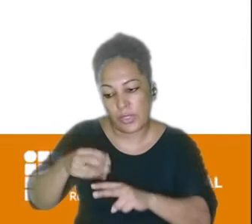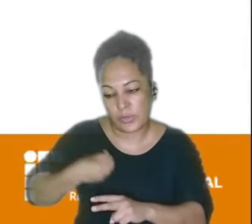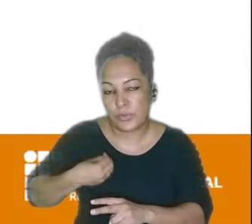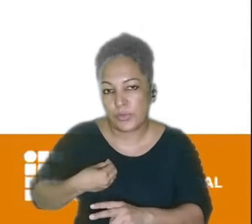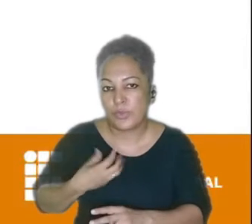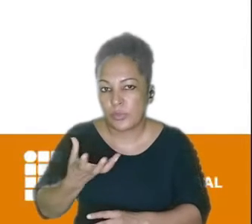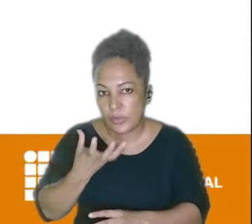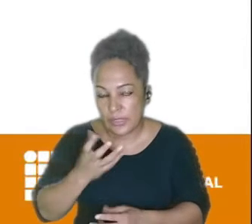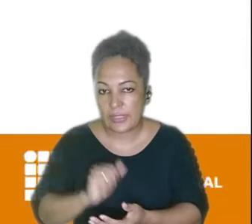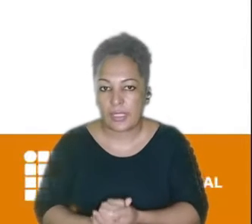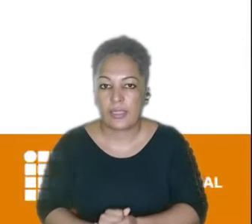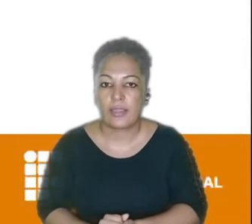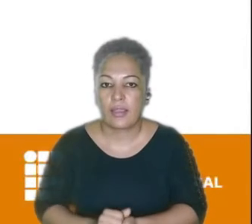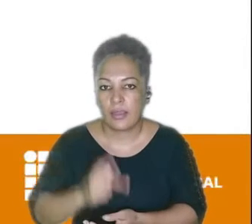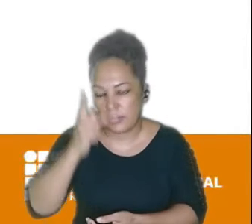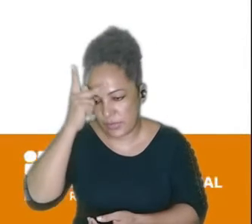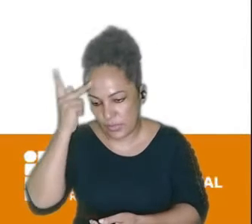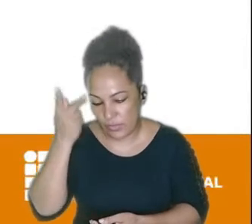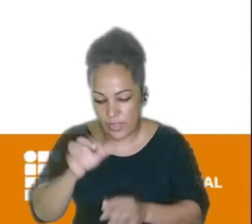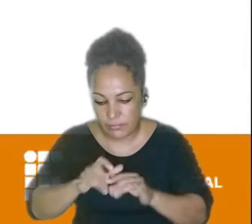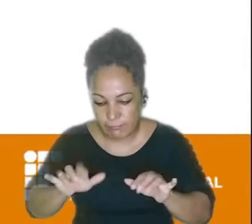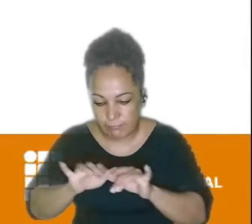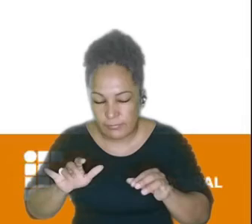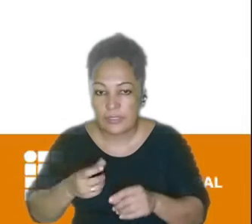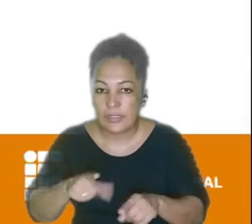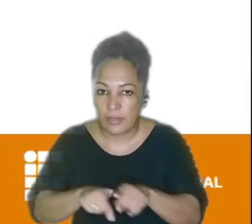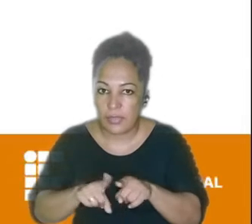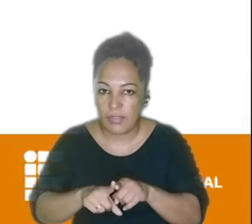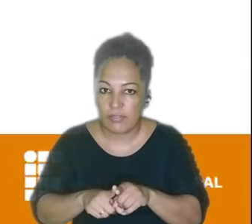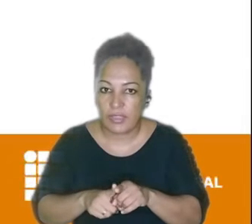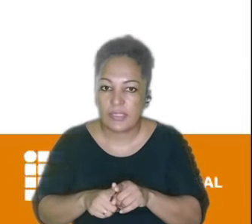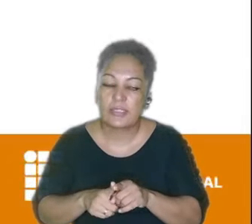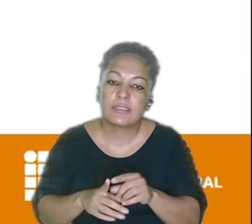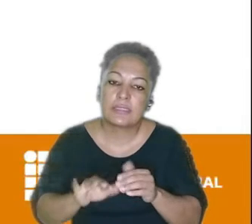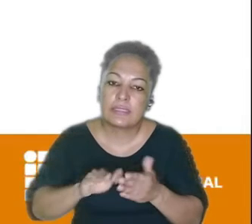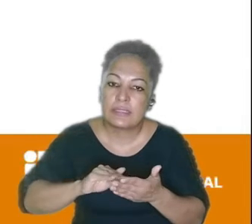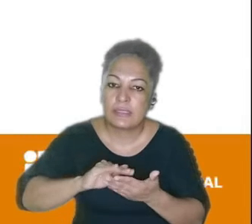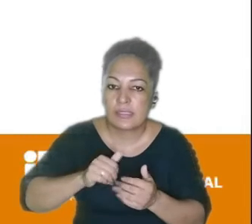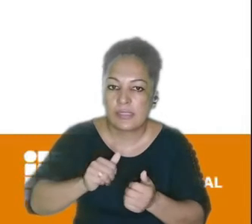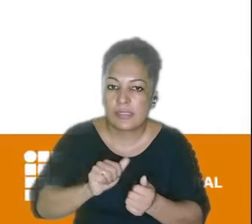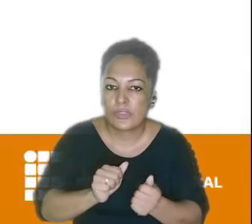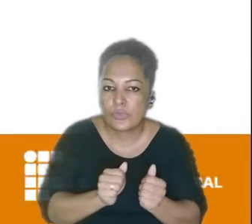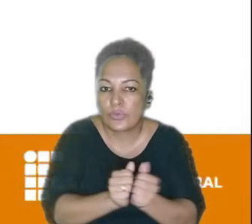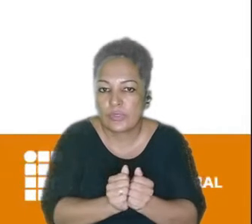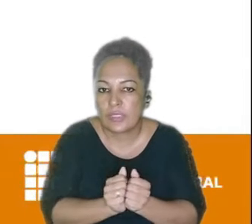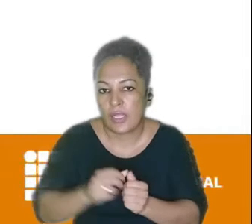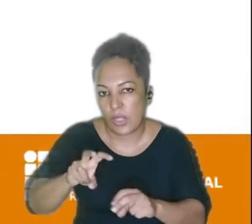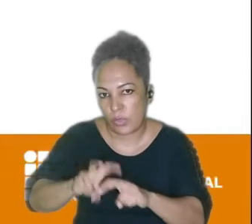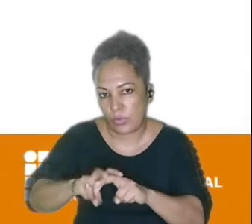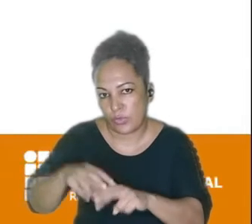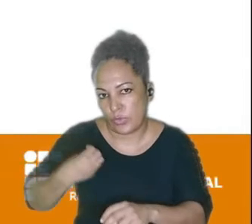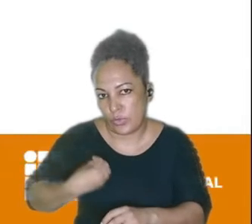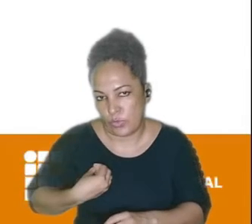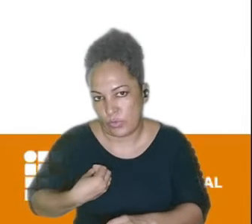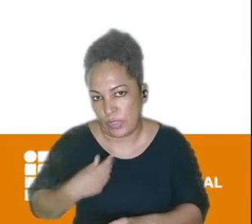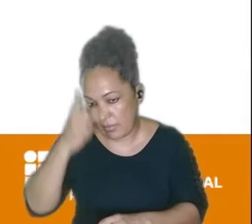escolher, né, ok também, o atendente gera uma passagem e marca a poltrona, ok. Escolhida no sistema. Depois informa o